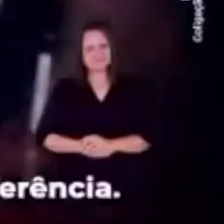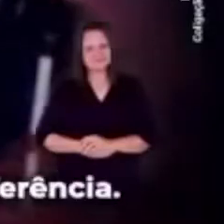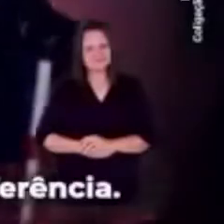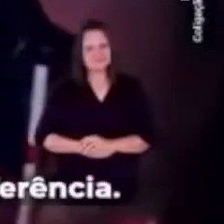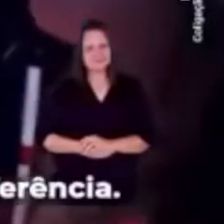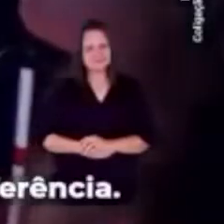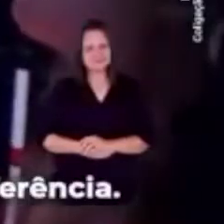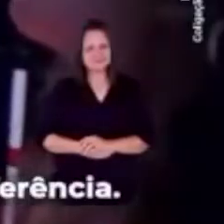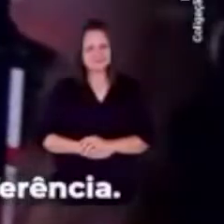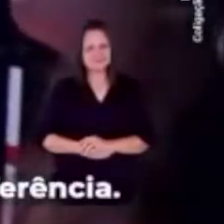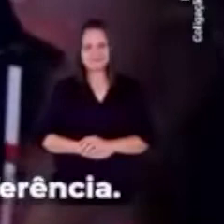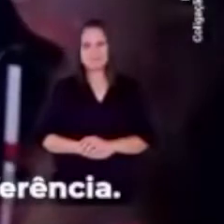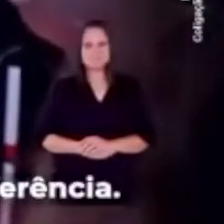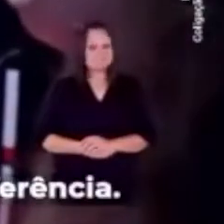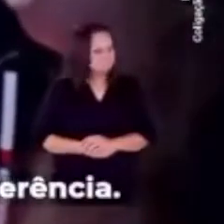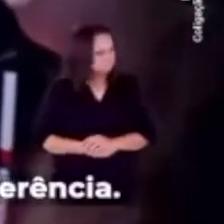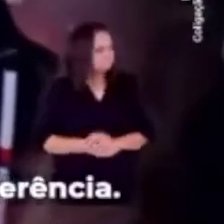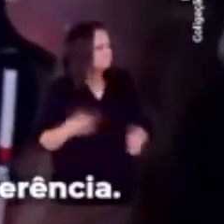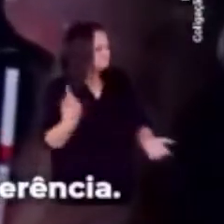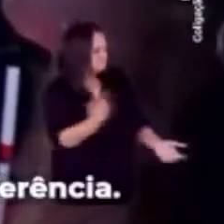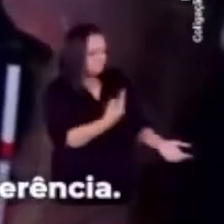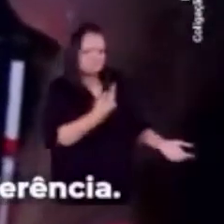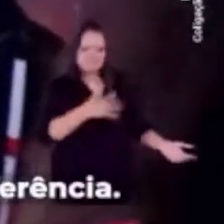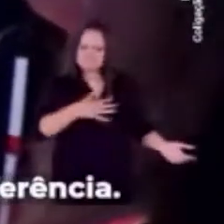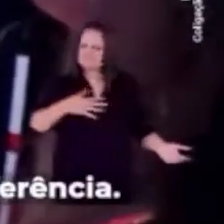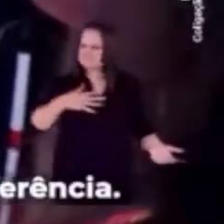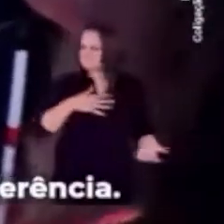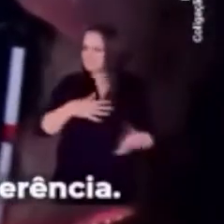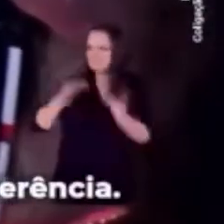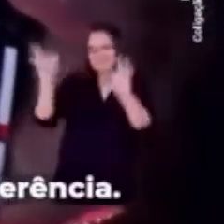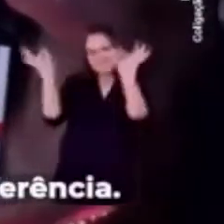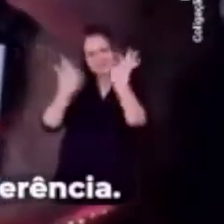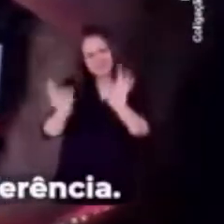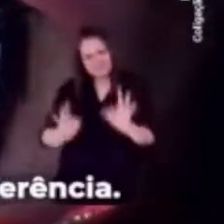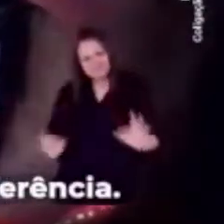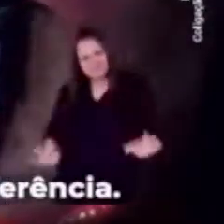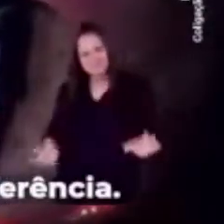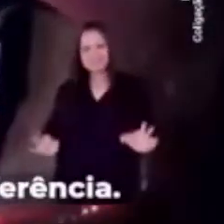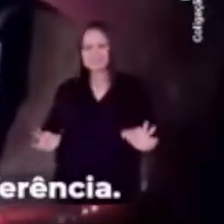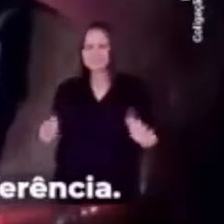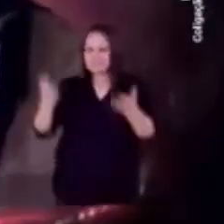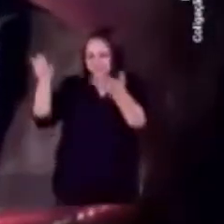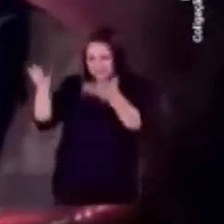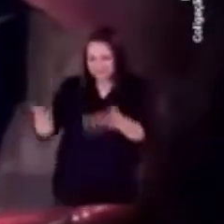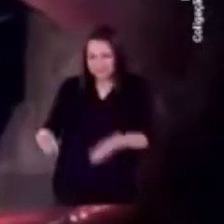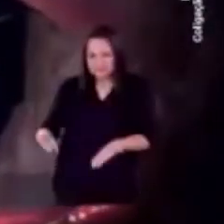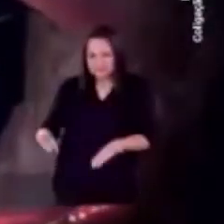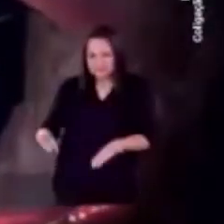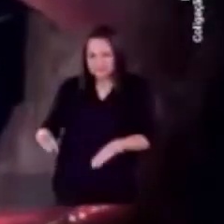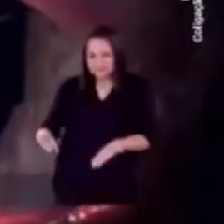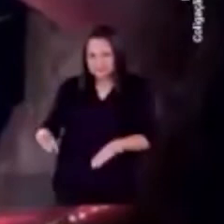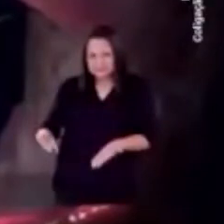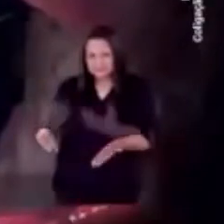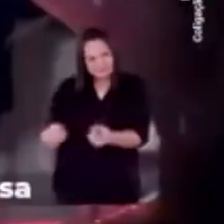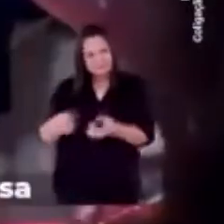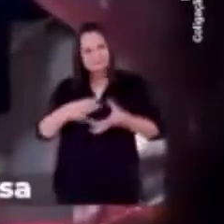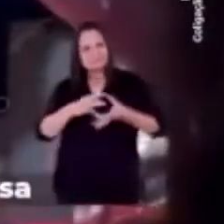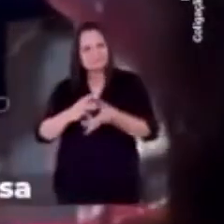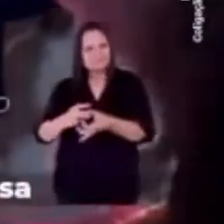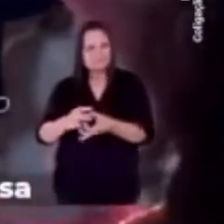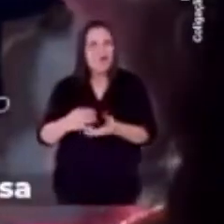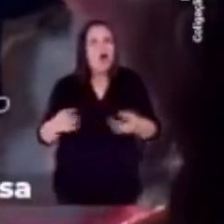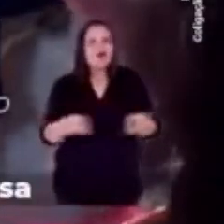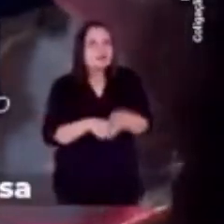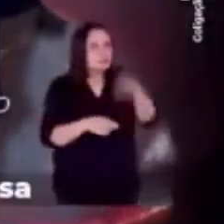A gente fica extremamente honrado e feliz aí pela deferência. E a gente sabe ter